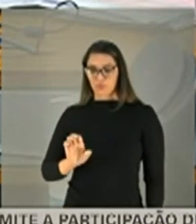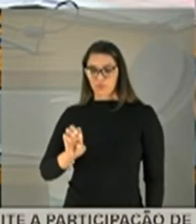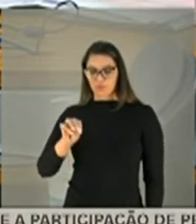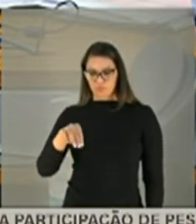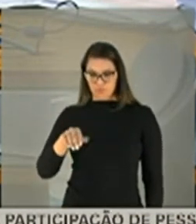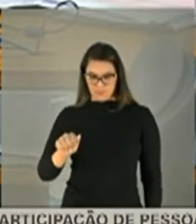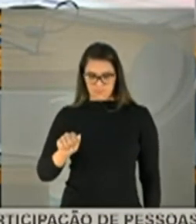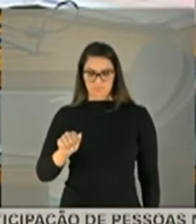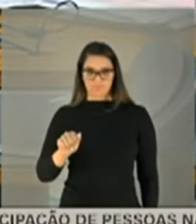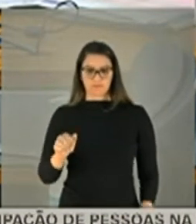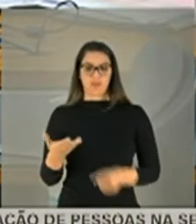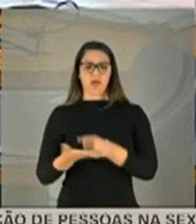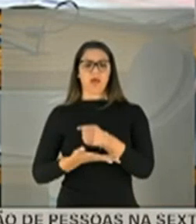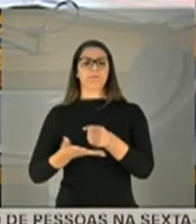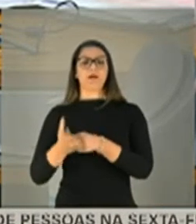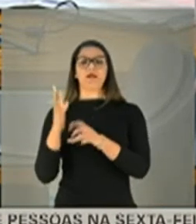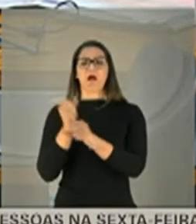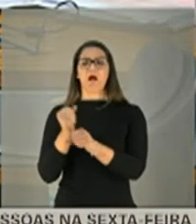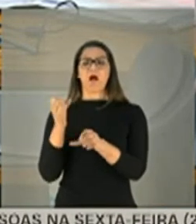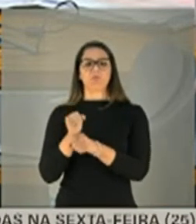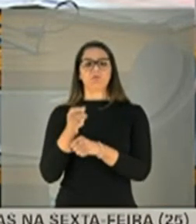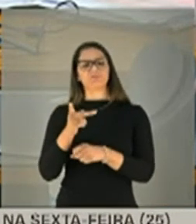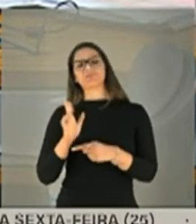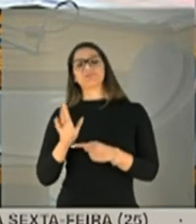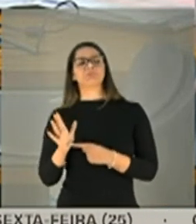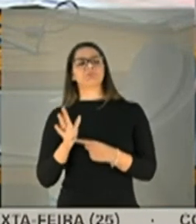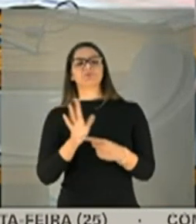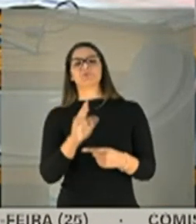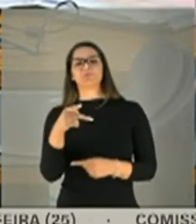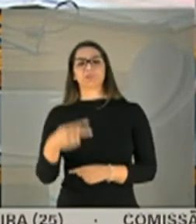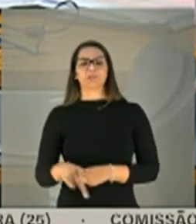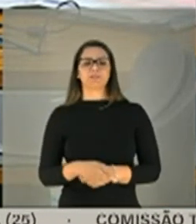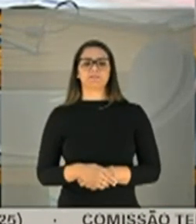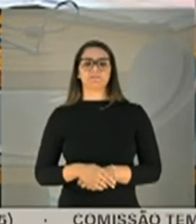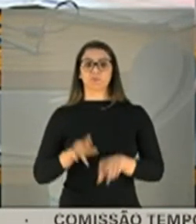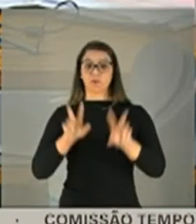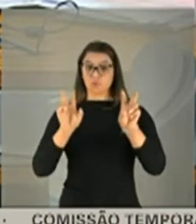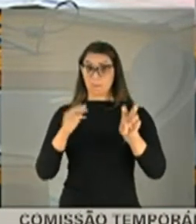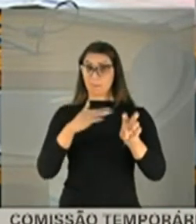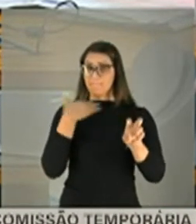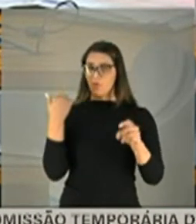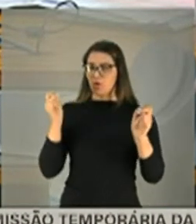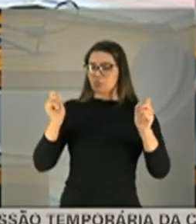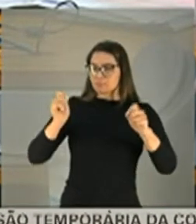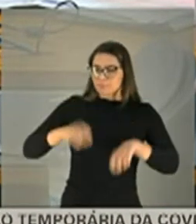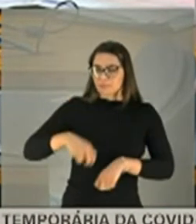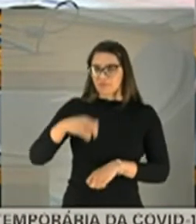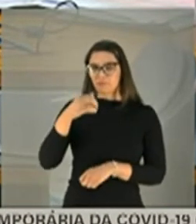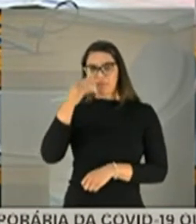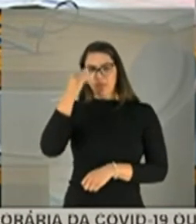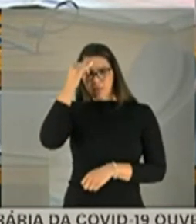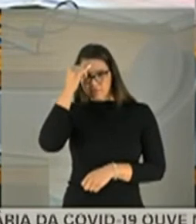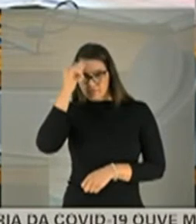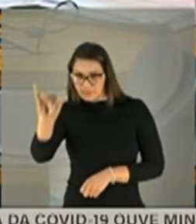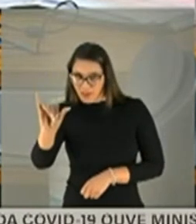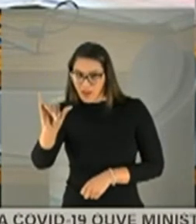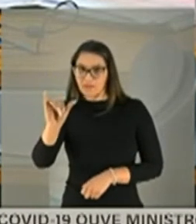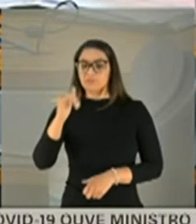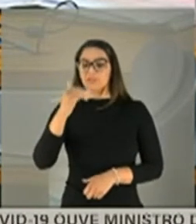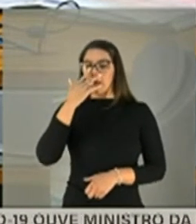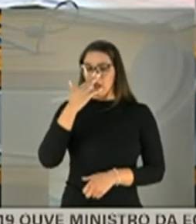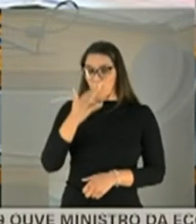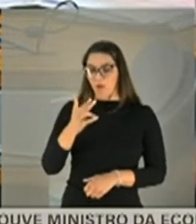A base de cálculo que a senhora apresentou aqui sobre as mortes evitáveis, né? Que eu acredito que o doutor